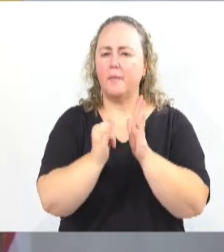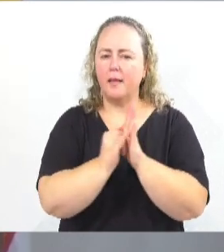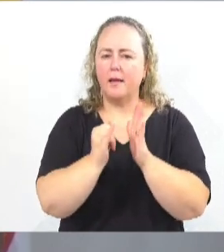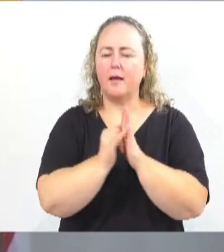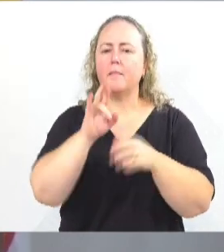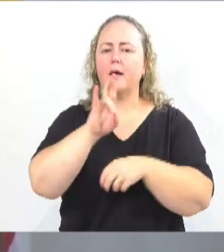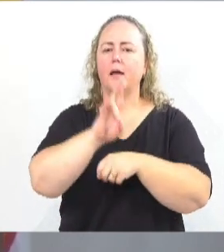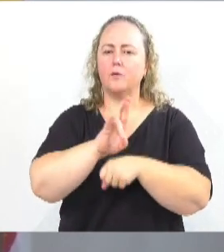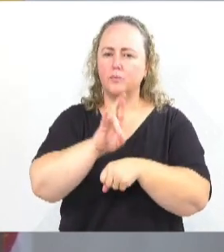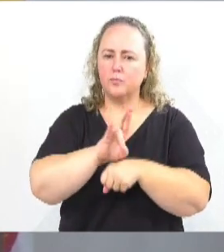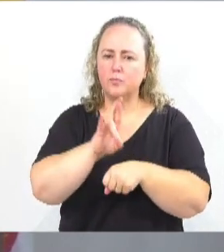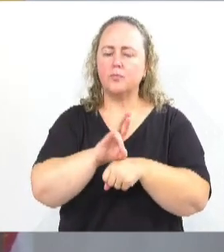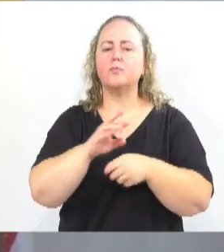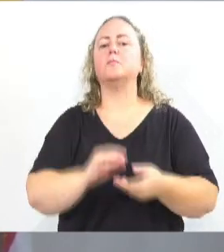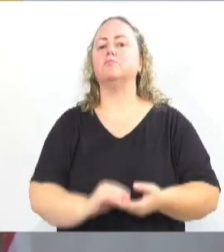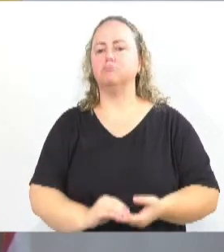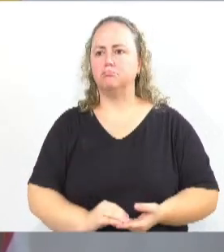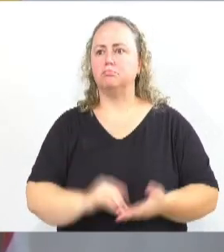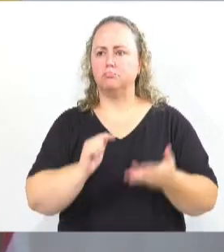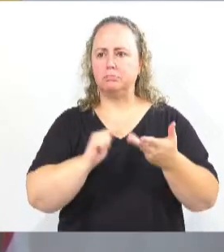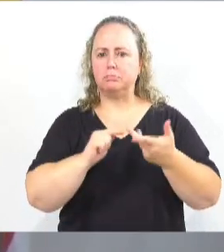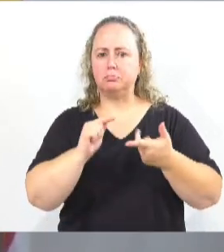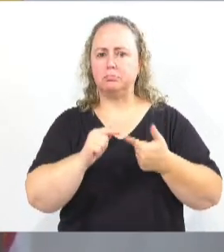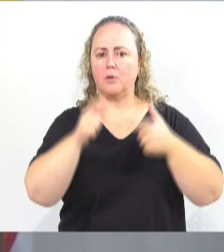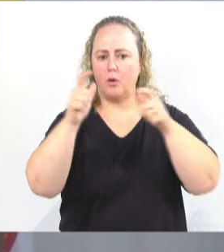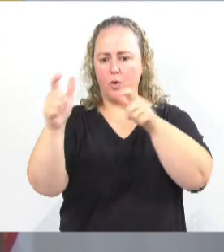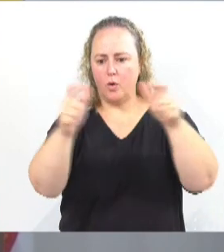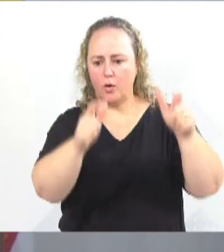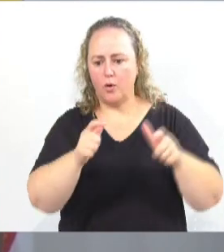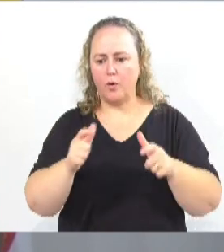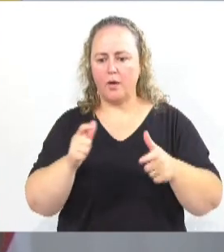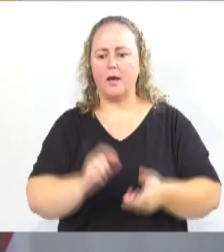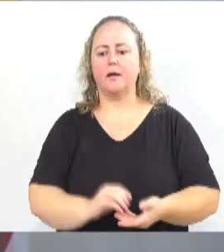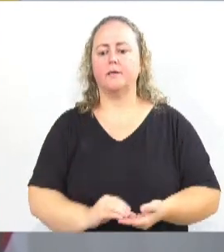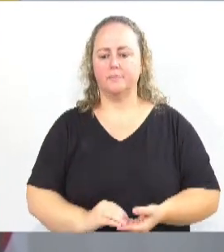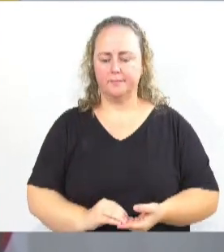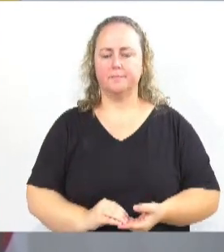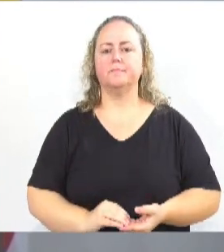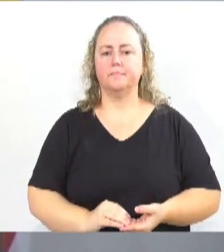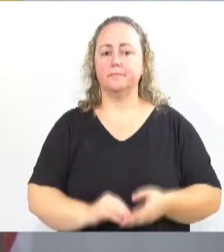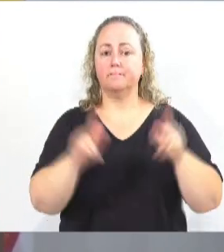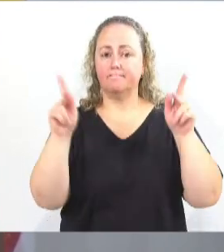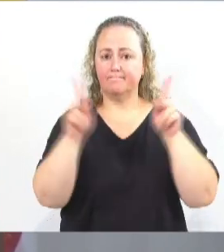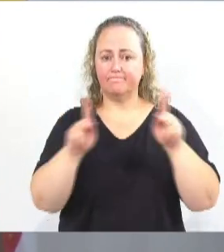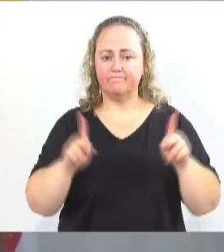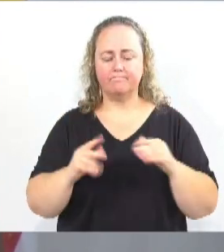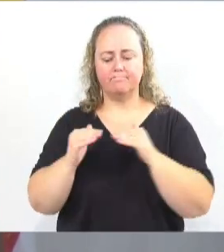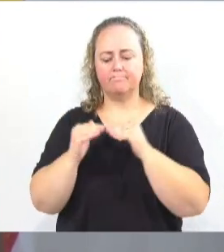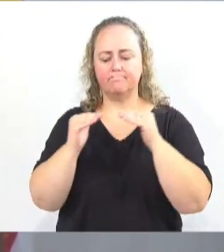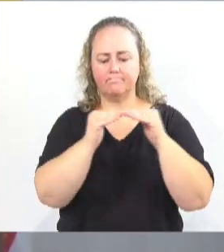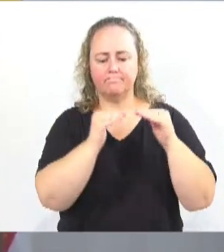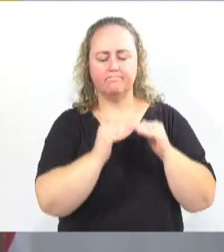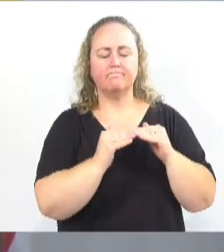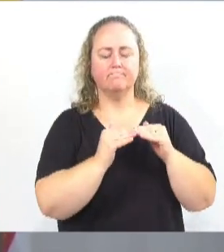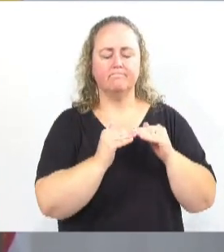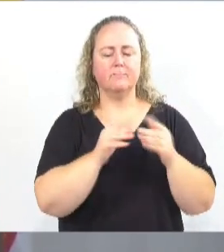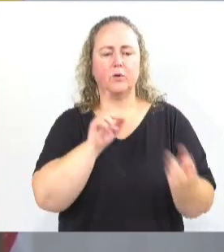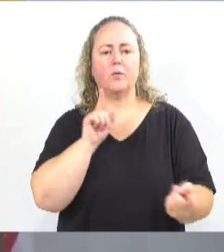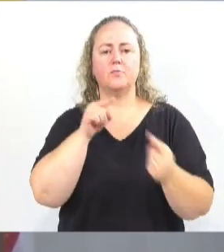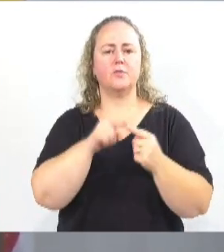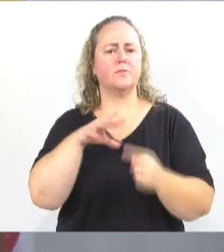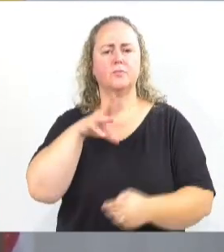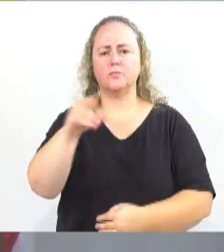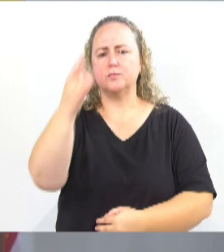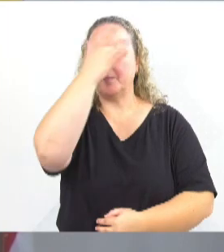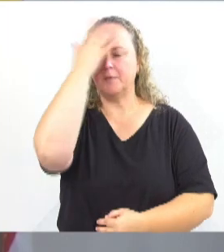em Rio do Oeste, e assim sucessivamente. Tá? A paz e a concórdia almejam todos os homens de boa